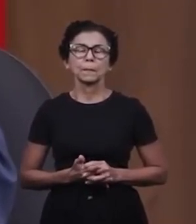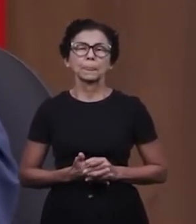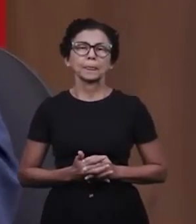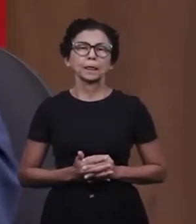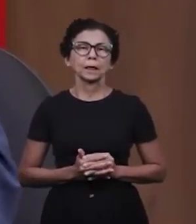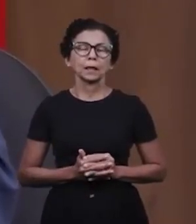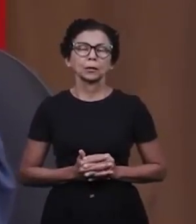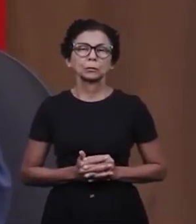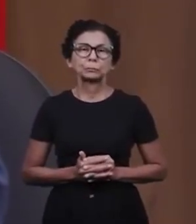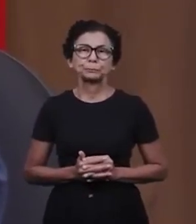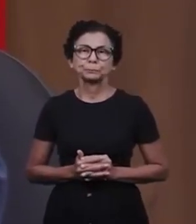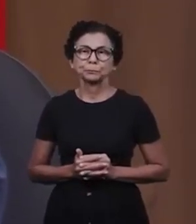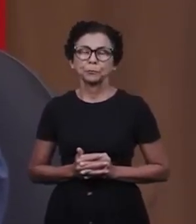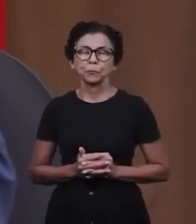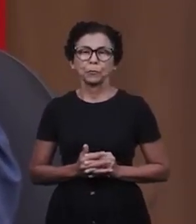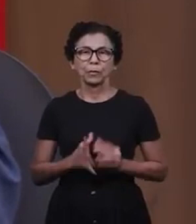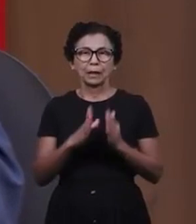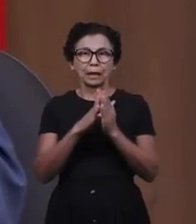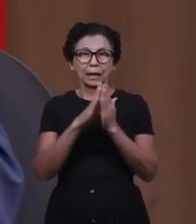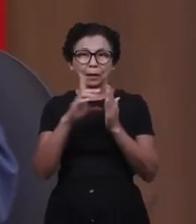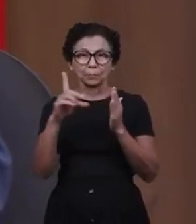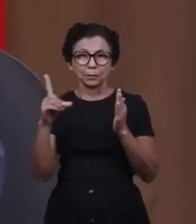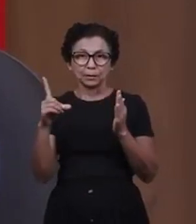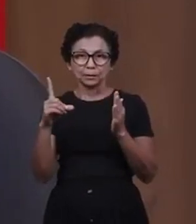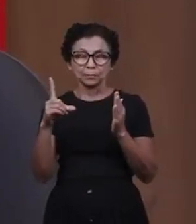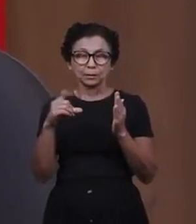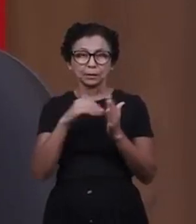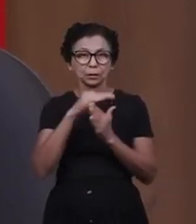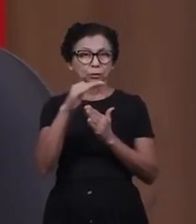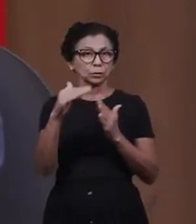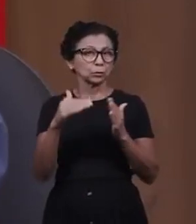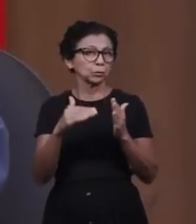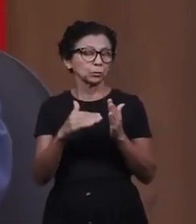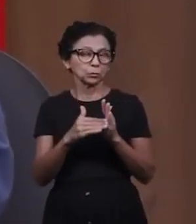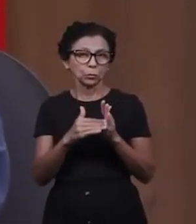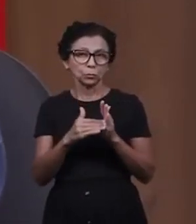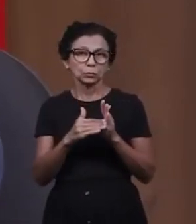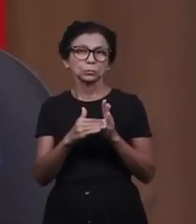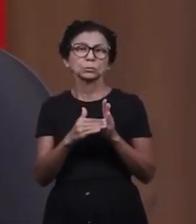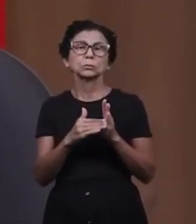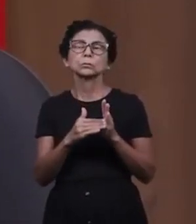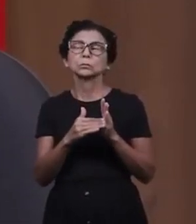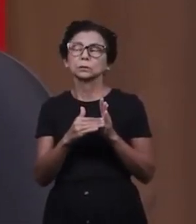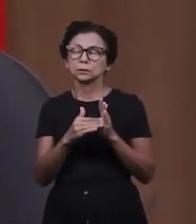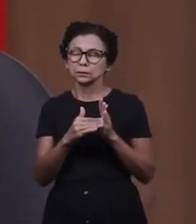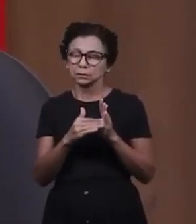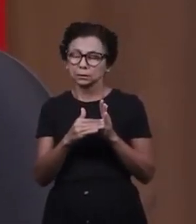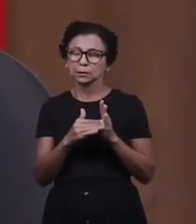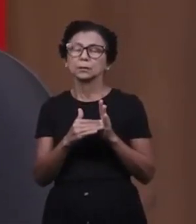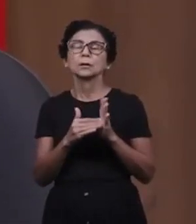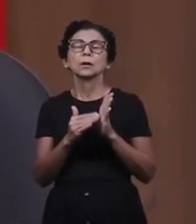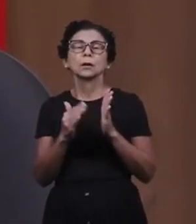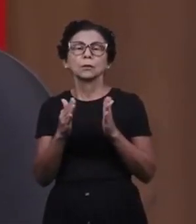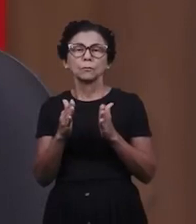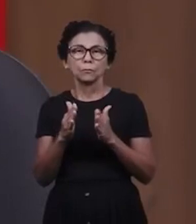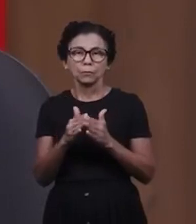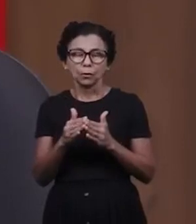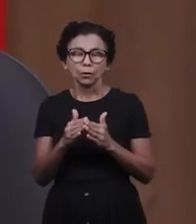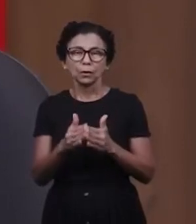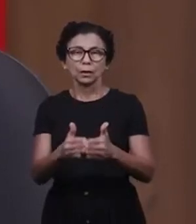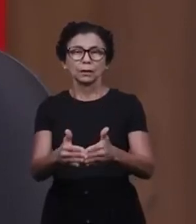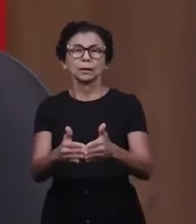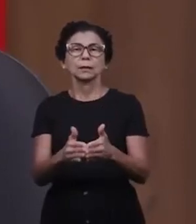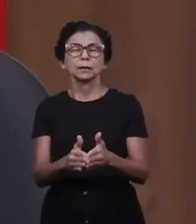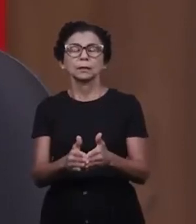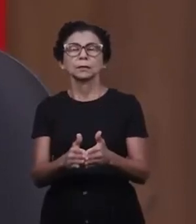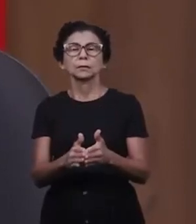a Bíblia ela é enfática em mostrar o plano de Deus em cima de uma base que é a